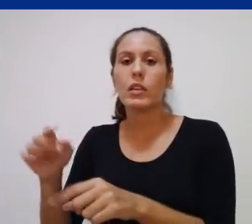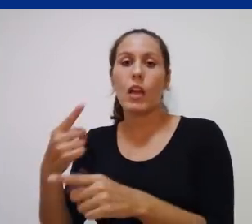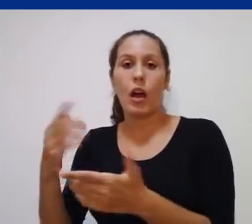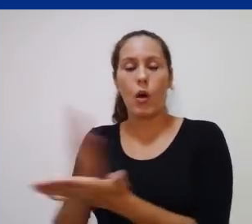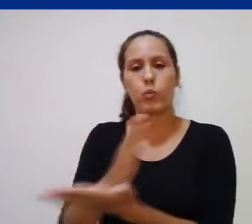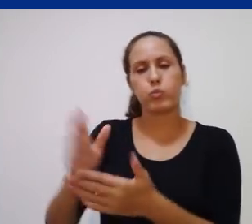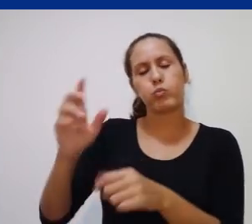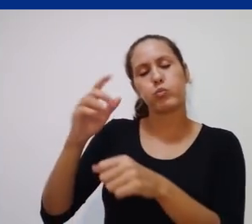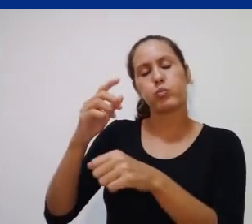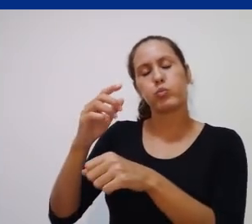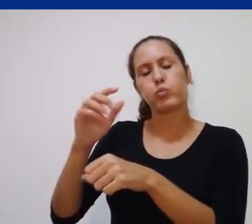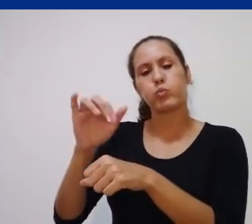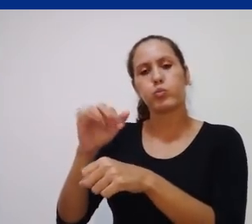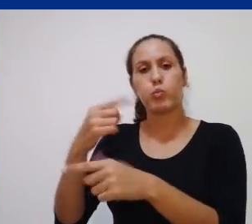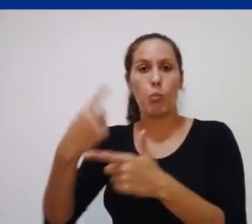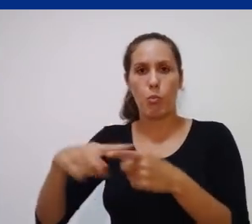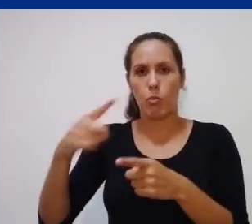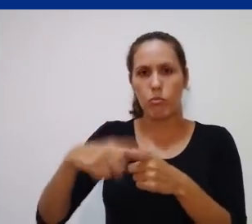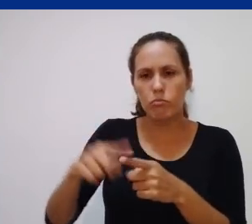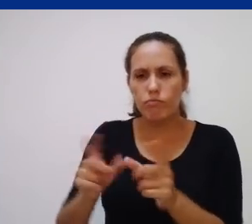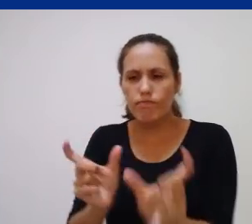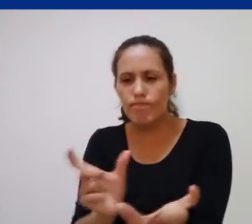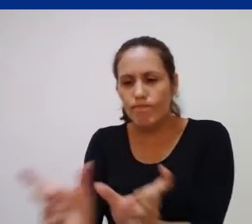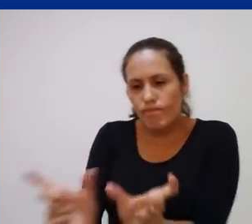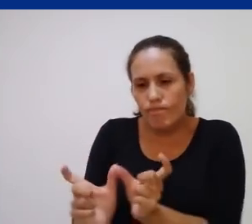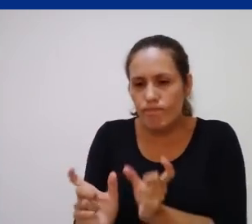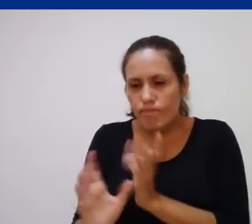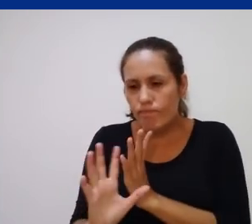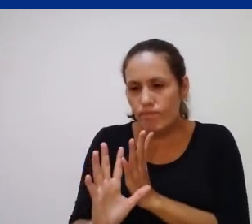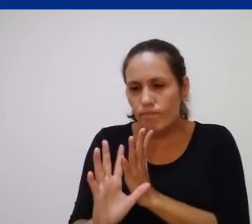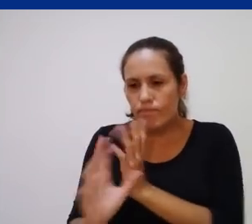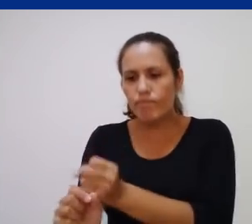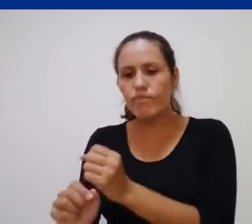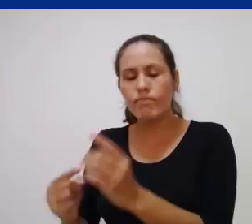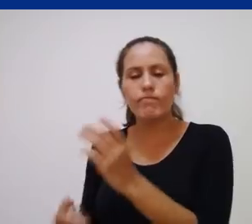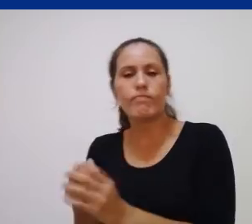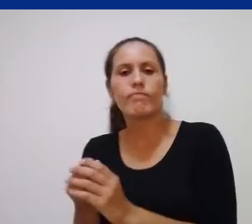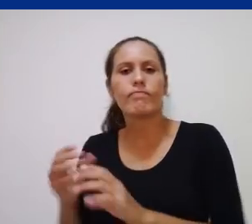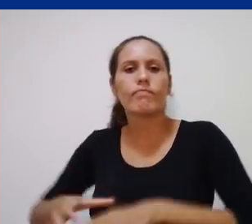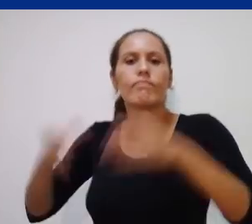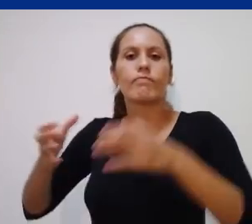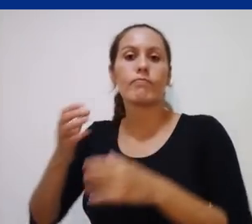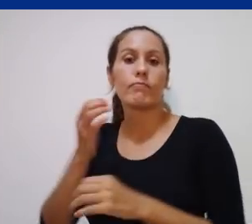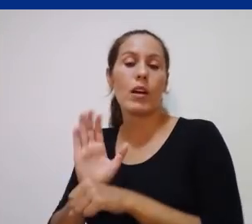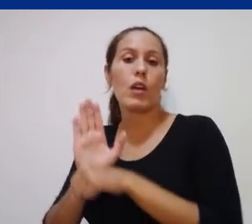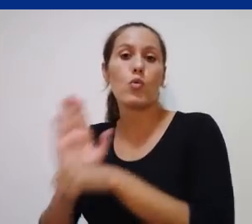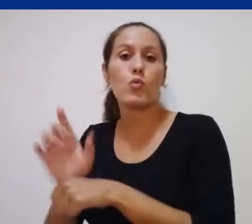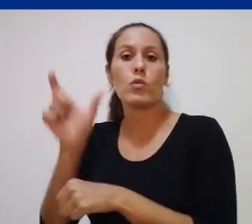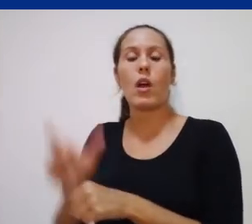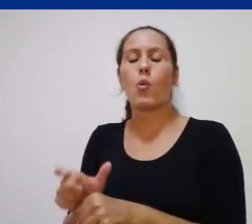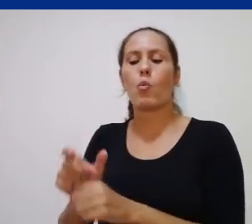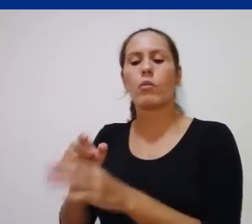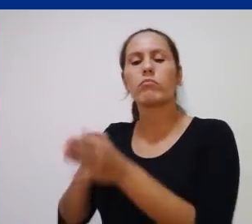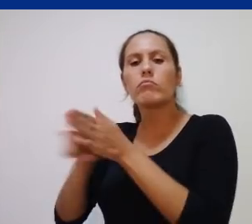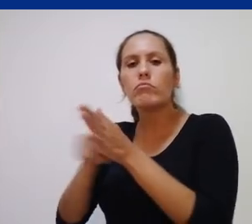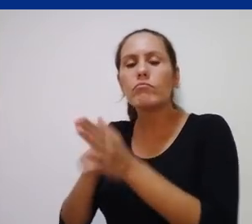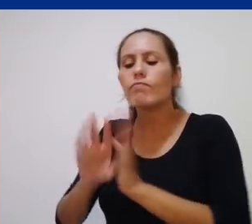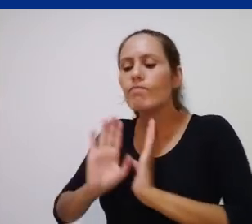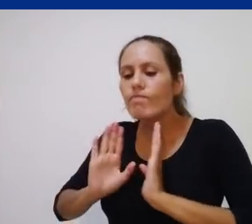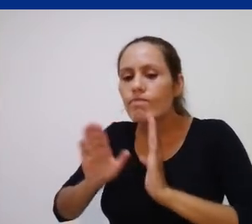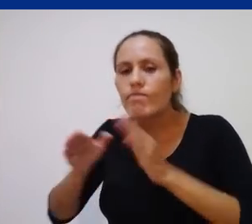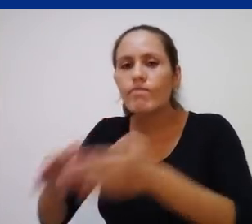podem ser de médio ou curto prazo de alcance, sendo então uma investigação direcionada pelas